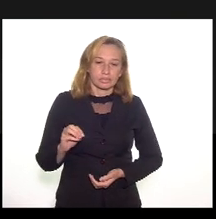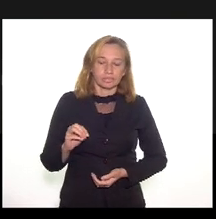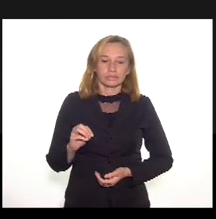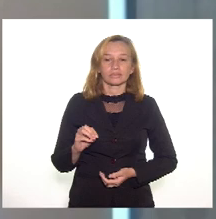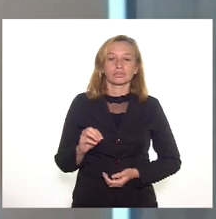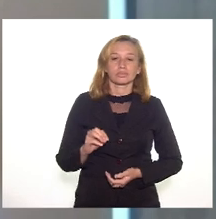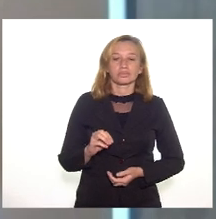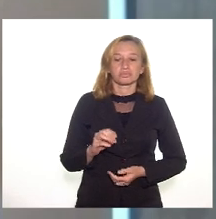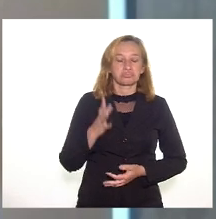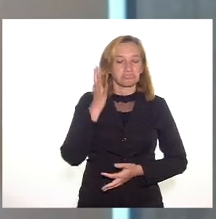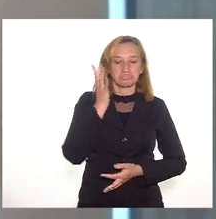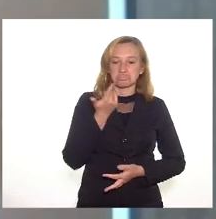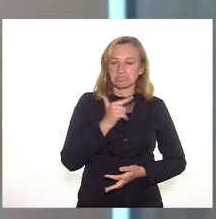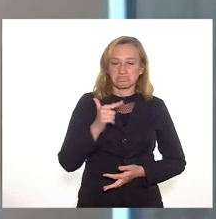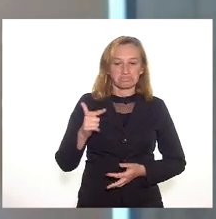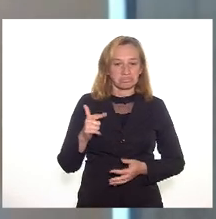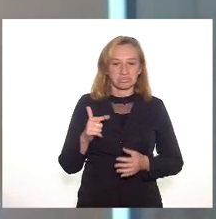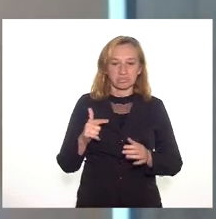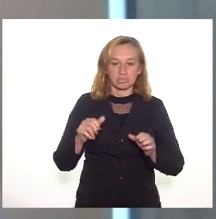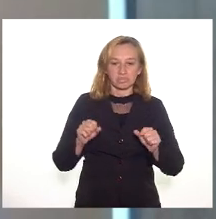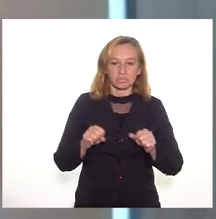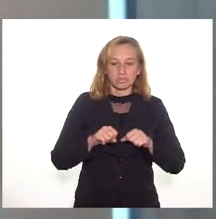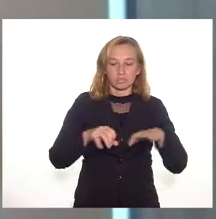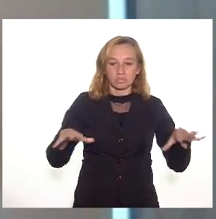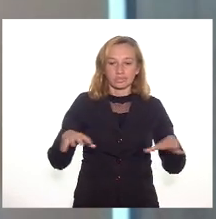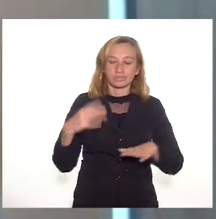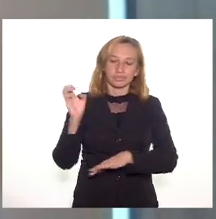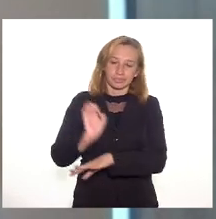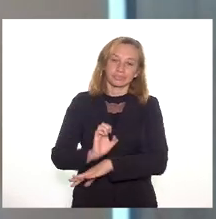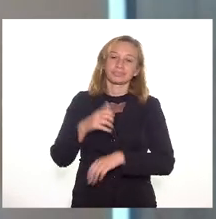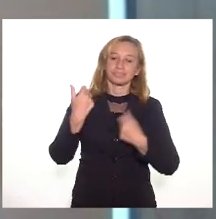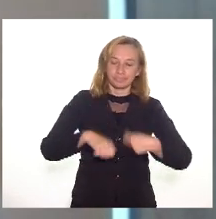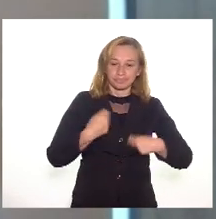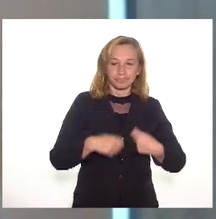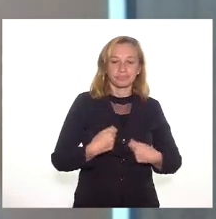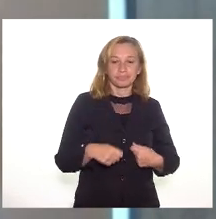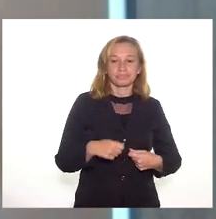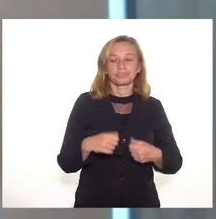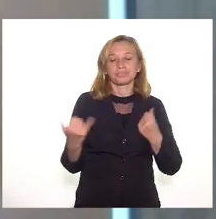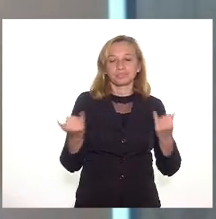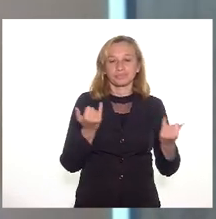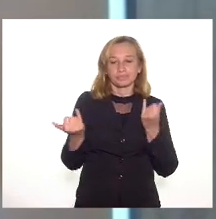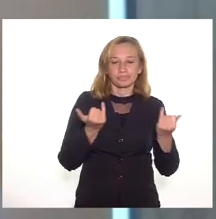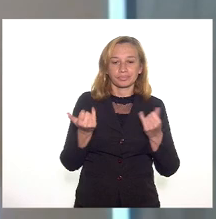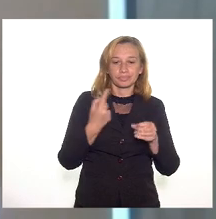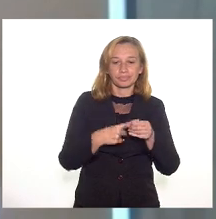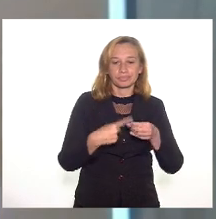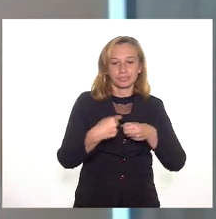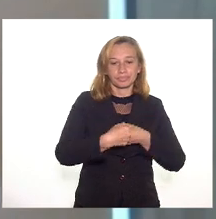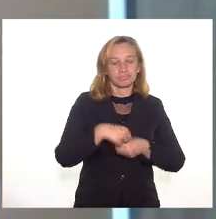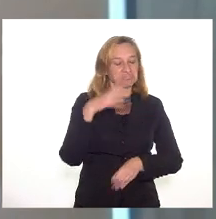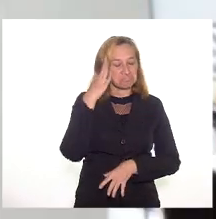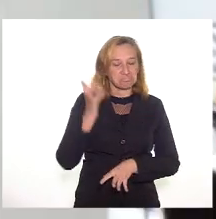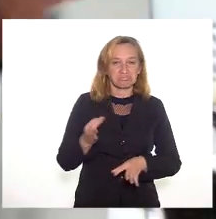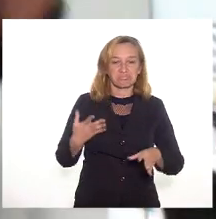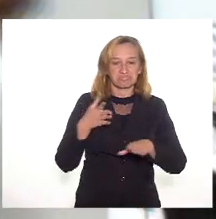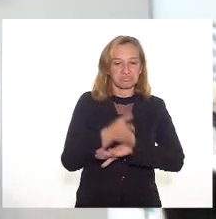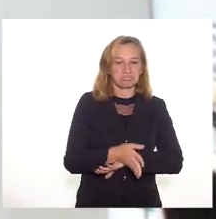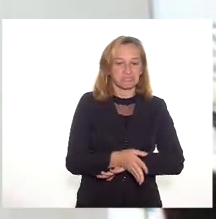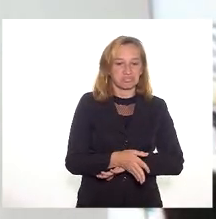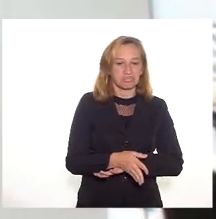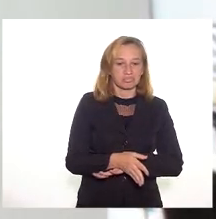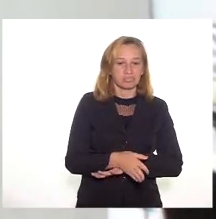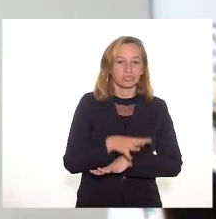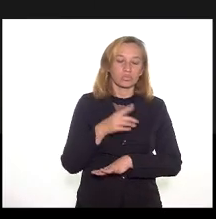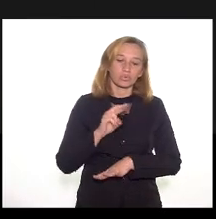isso a gente não tem em âmbito de Estado. Então, a gente precisa e também essas informações do município eu não sei se chegou e vai